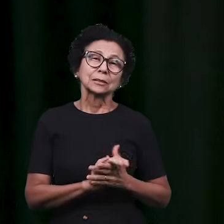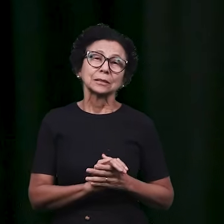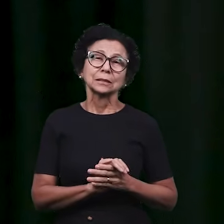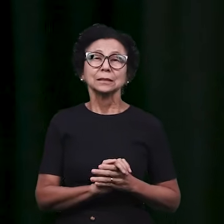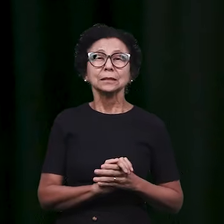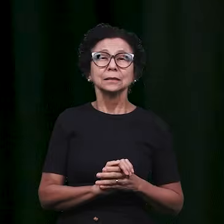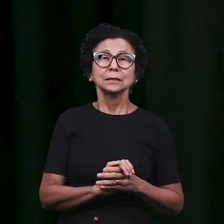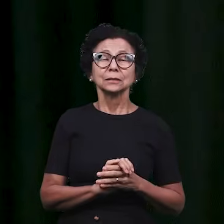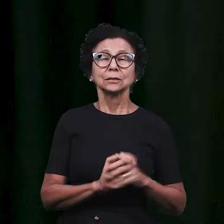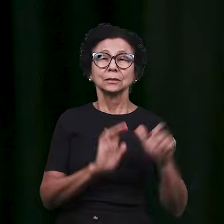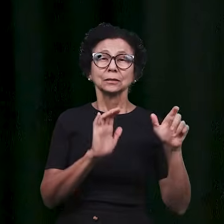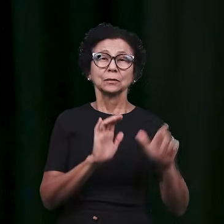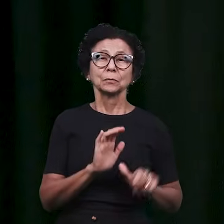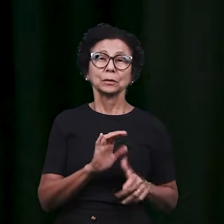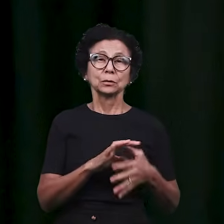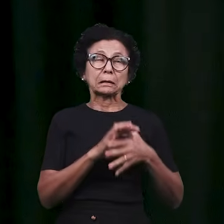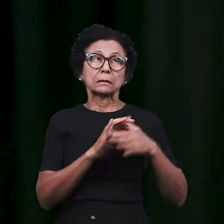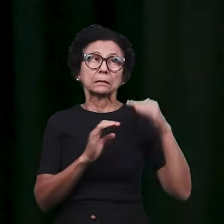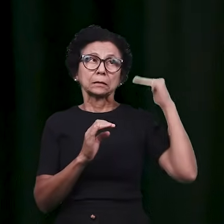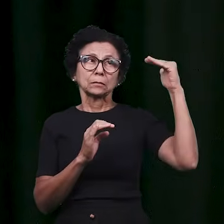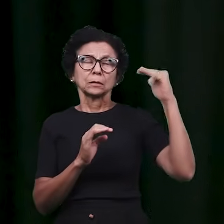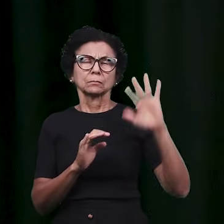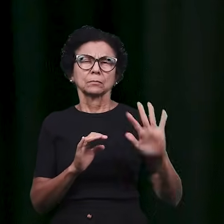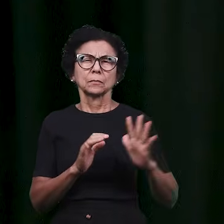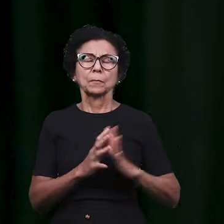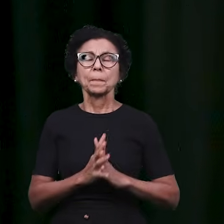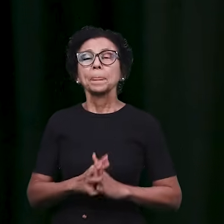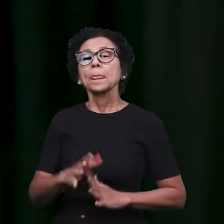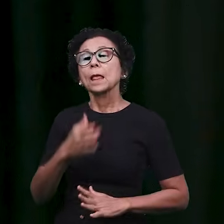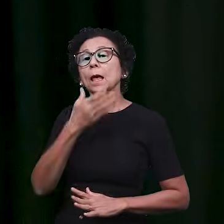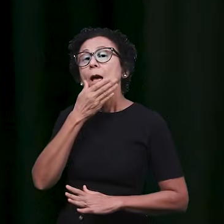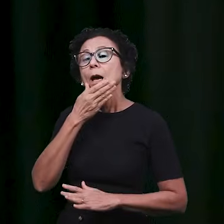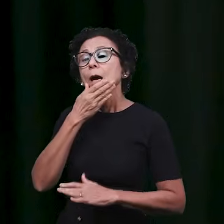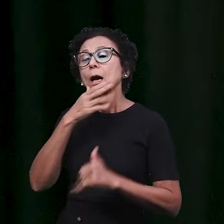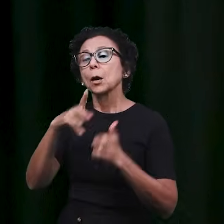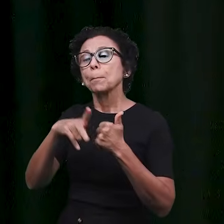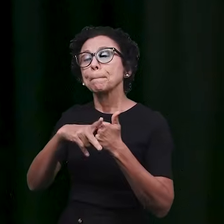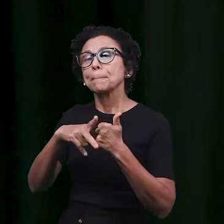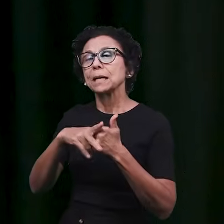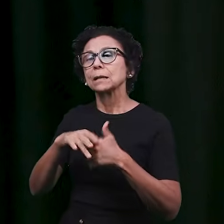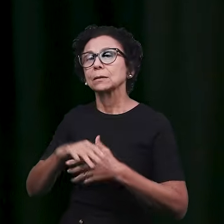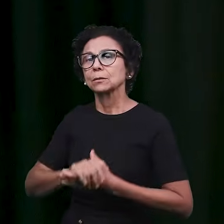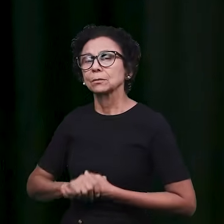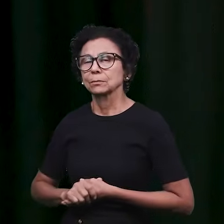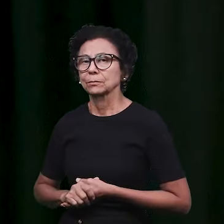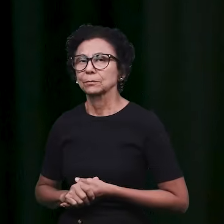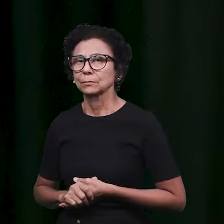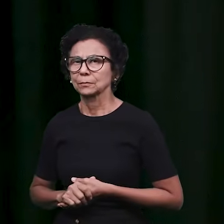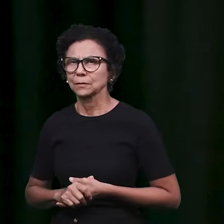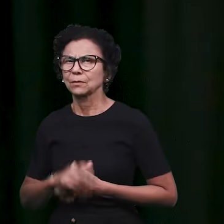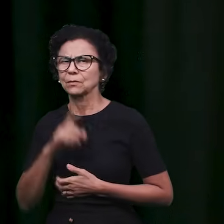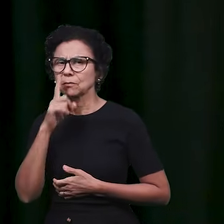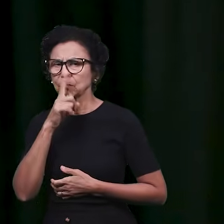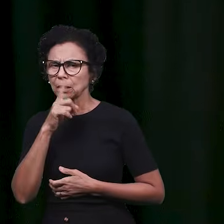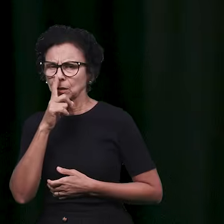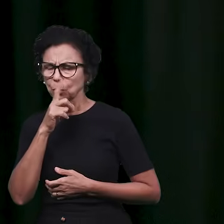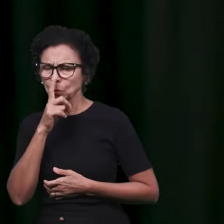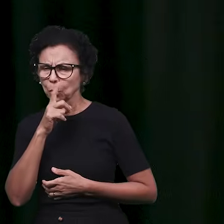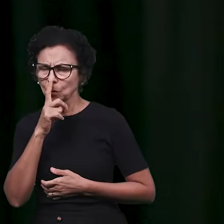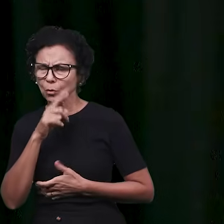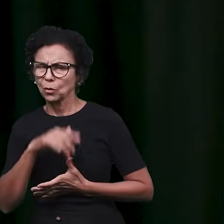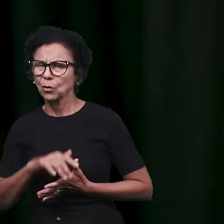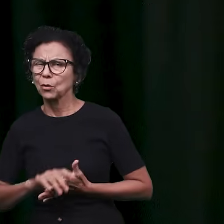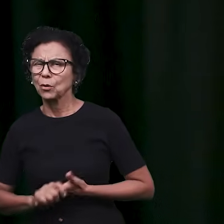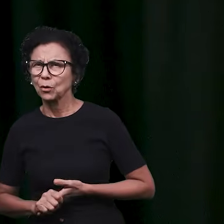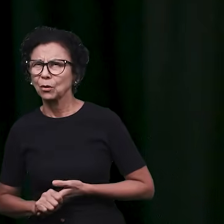Pedro, quando Cornélio se ajoelhou diante dele, ele sabia quem ele era, ele rasgou as vestes dele e ele falou que ele era